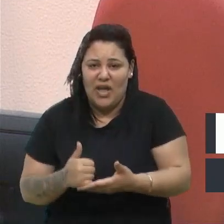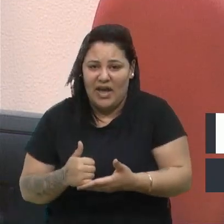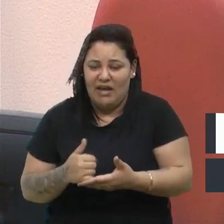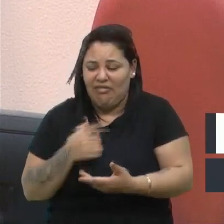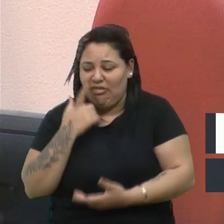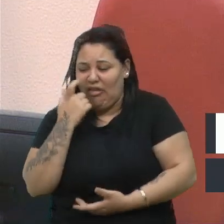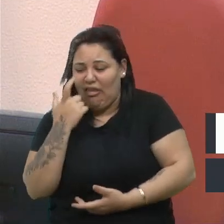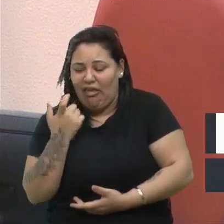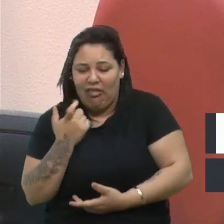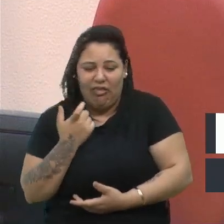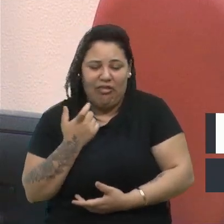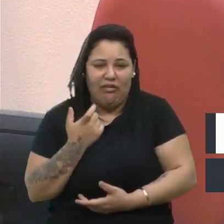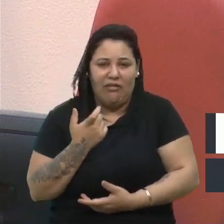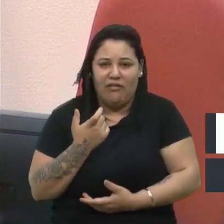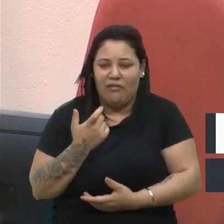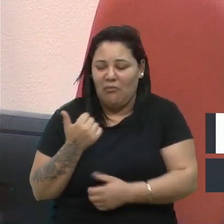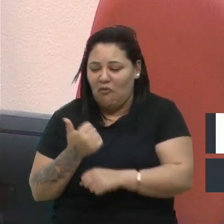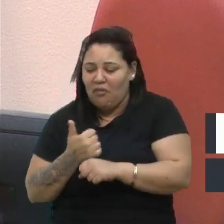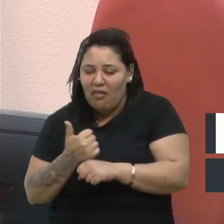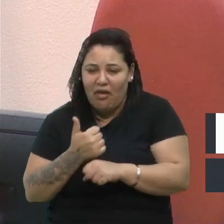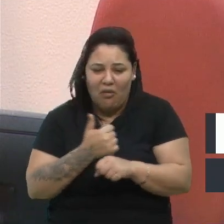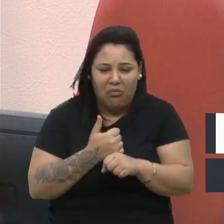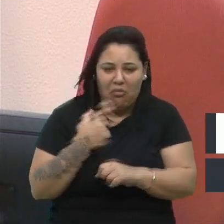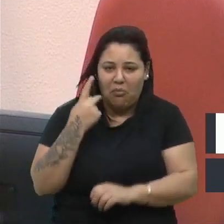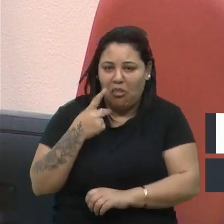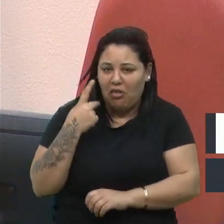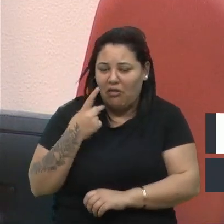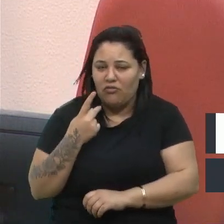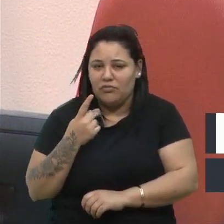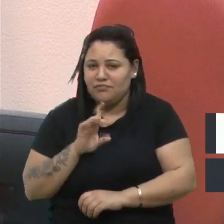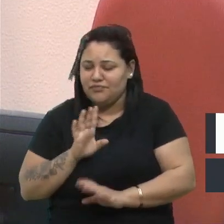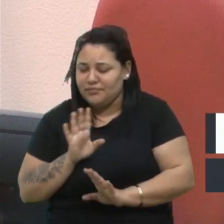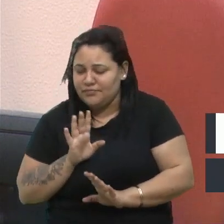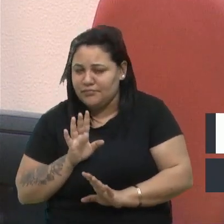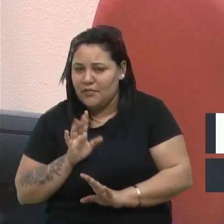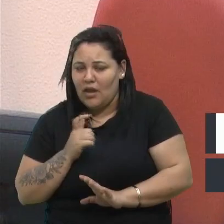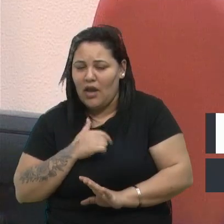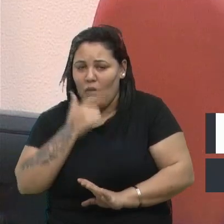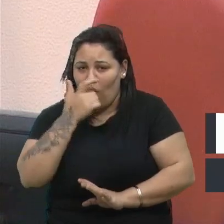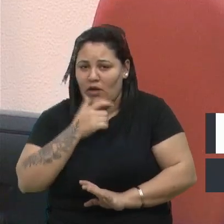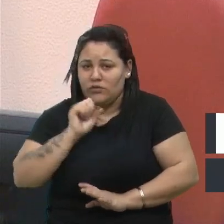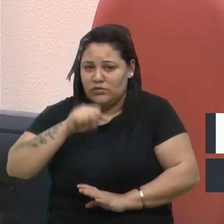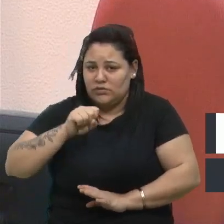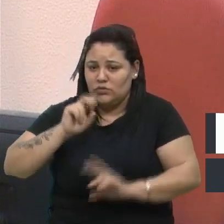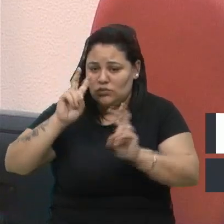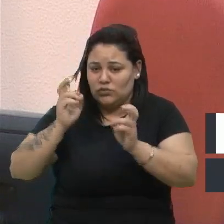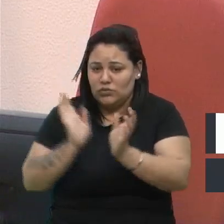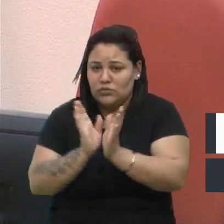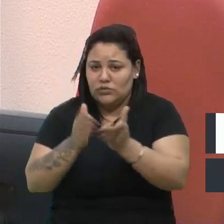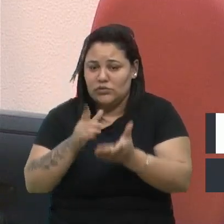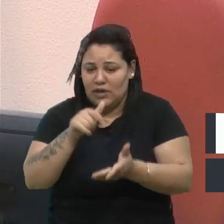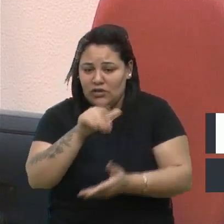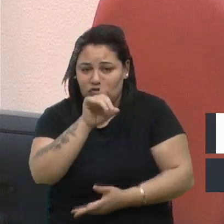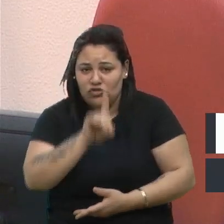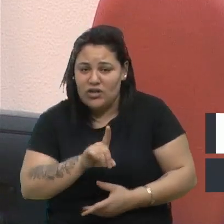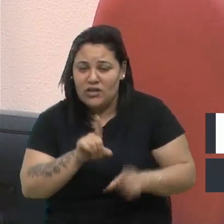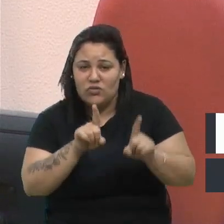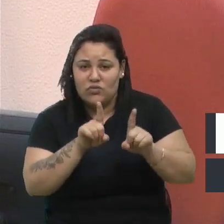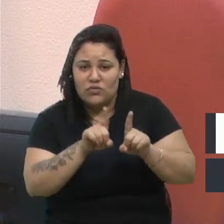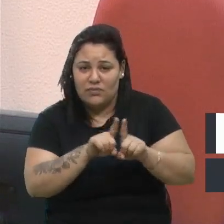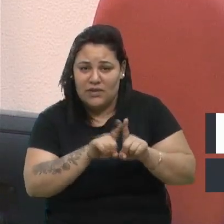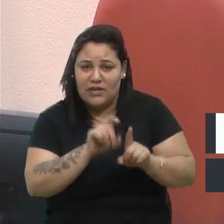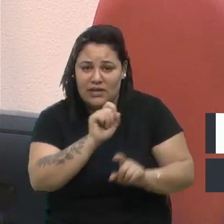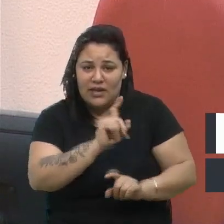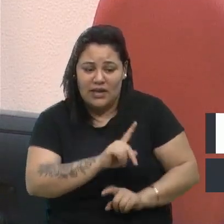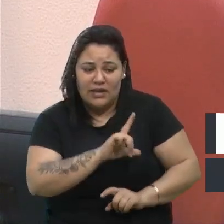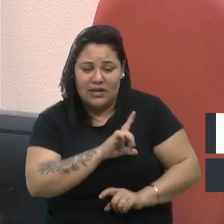ou de outro. Acho que a proporcionalidade é bem-vinda e é de direito, né, de quem se elege,